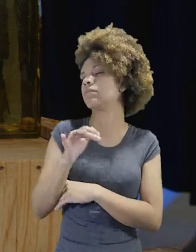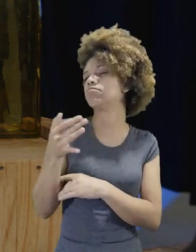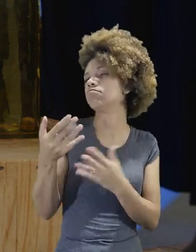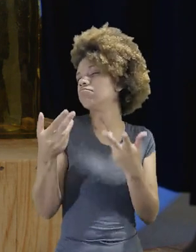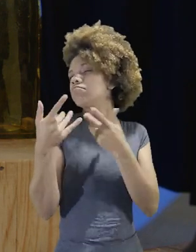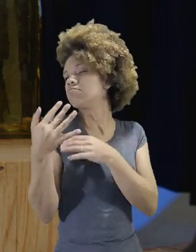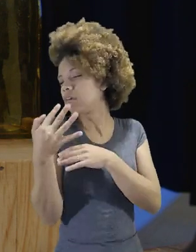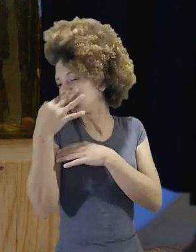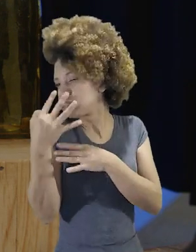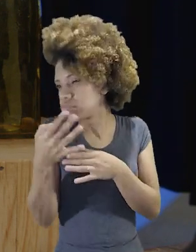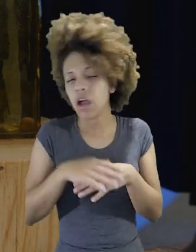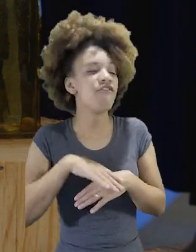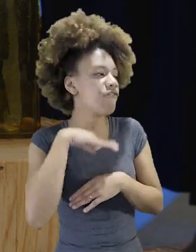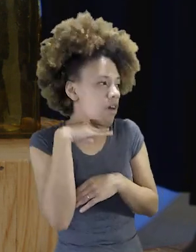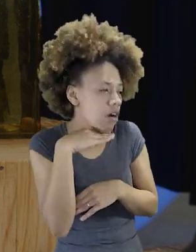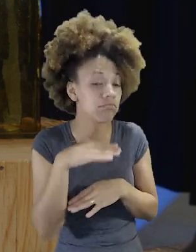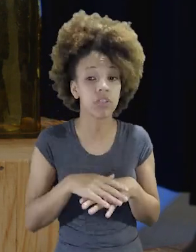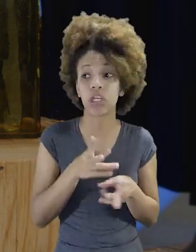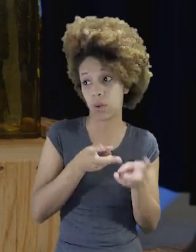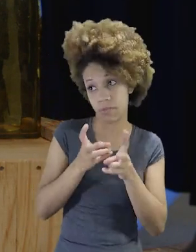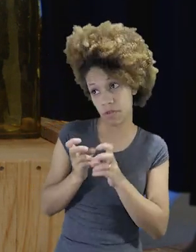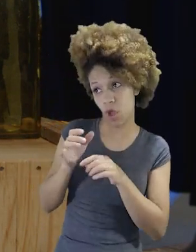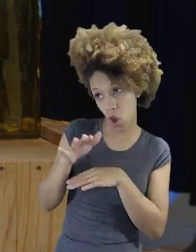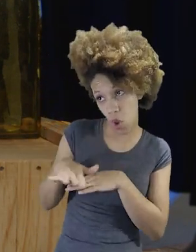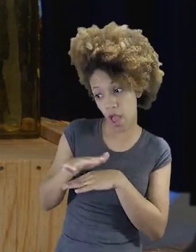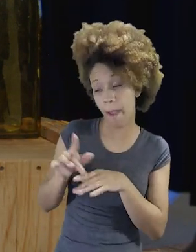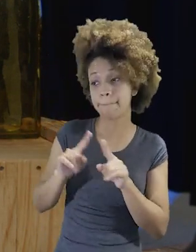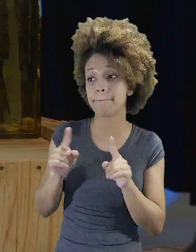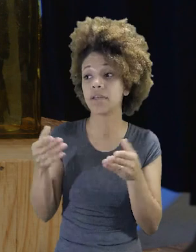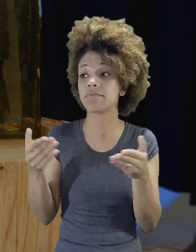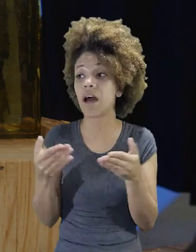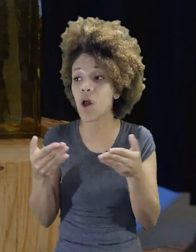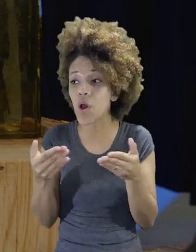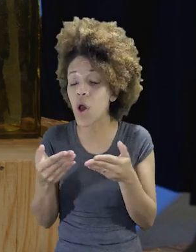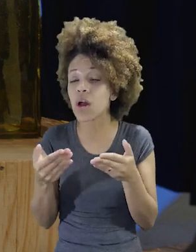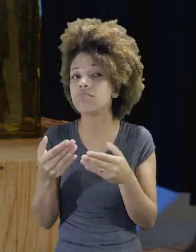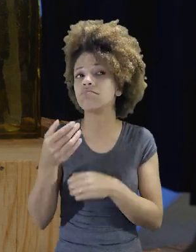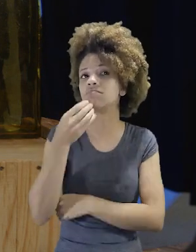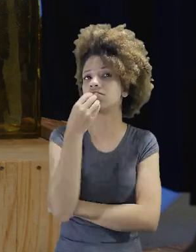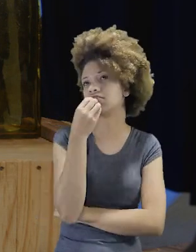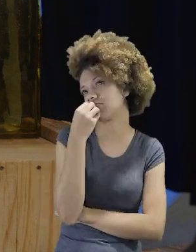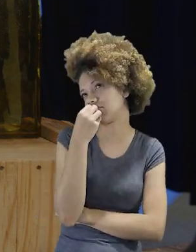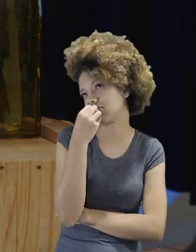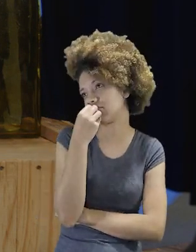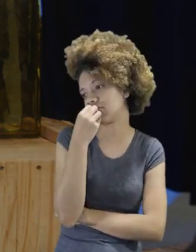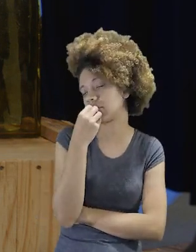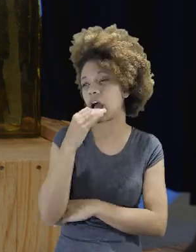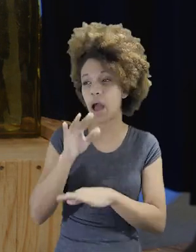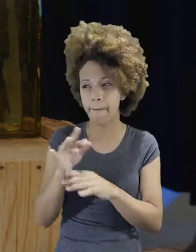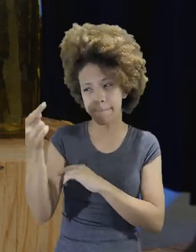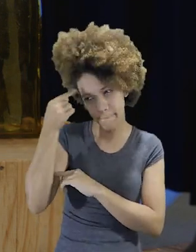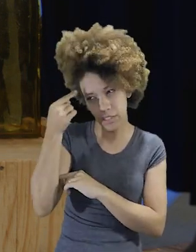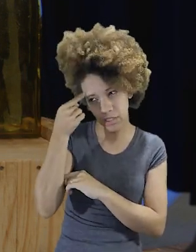eles num lugar só agora eh agora pensando que é um negócio que doido né que hoje